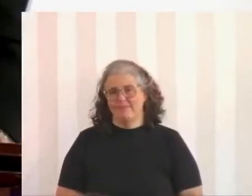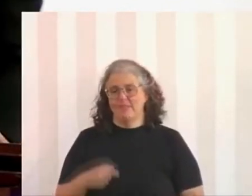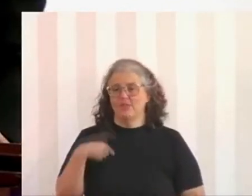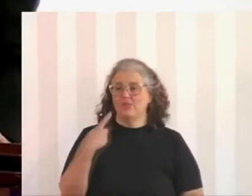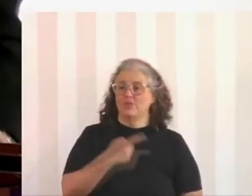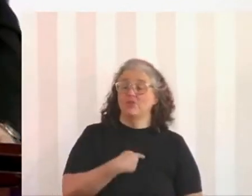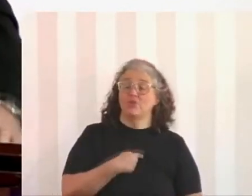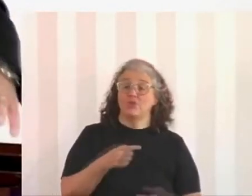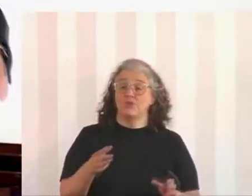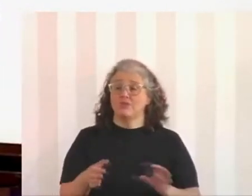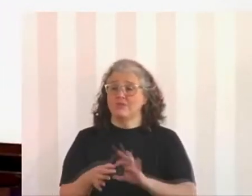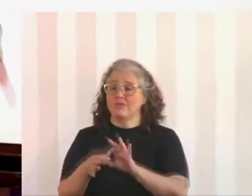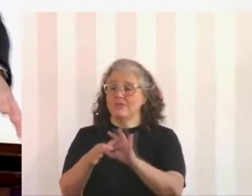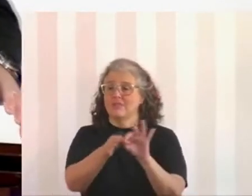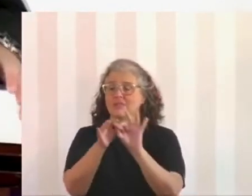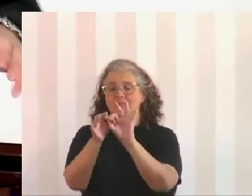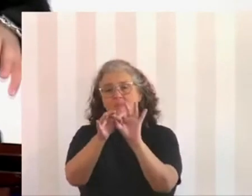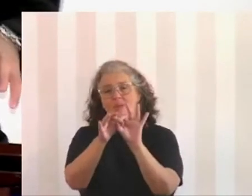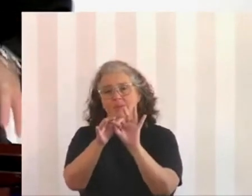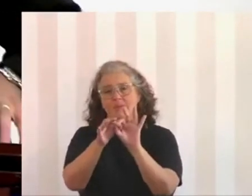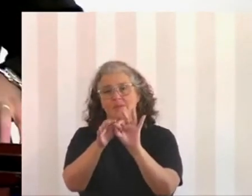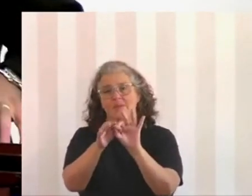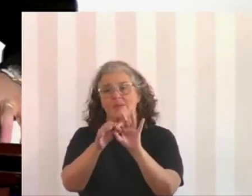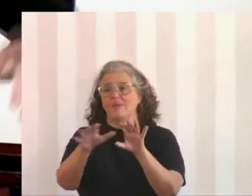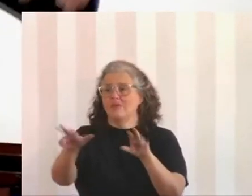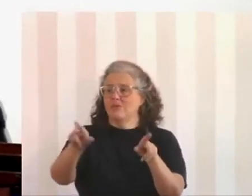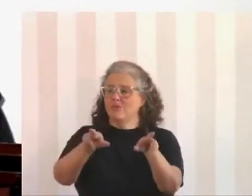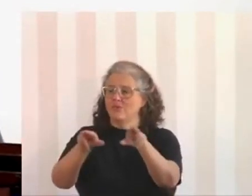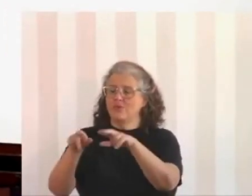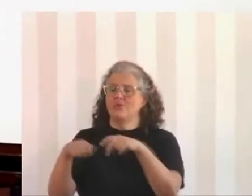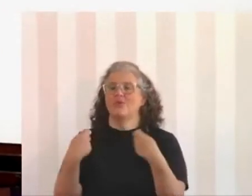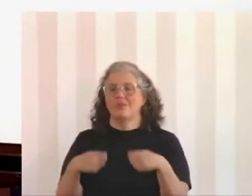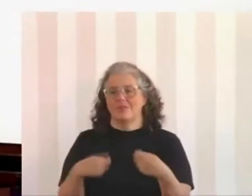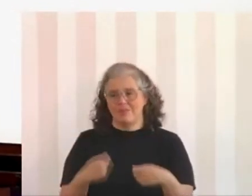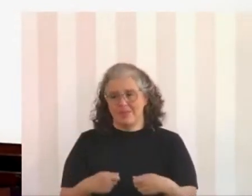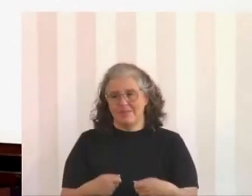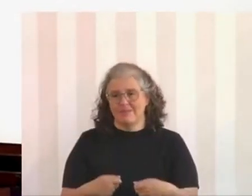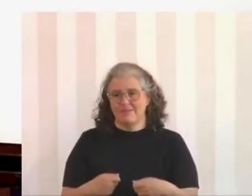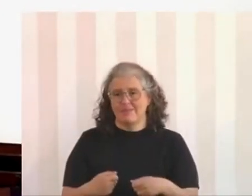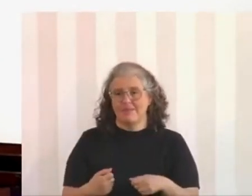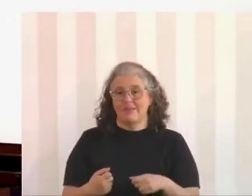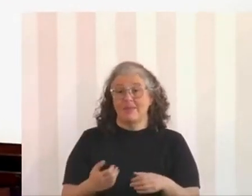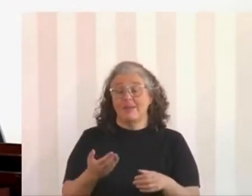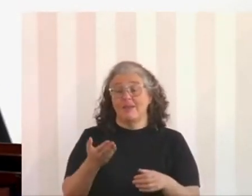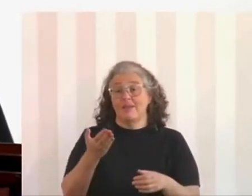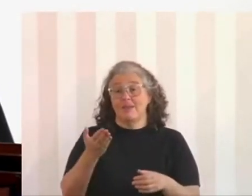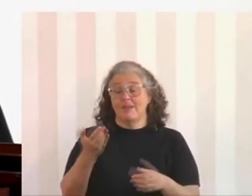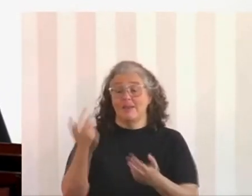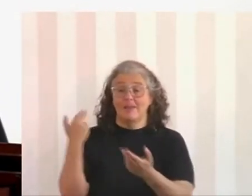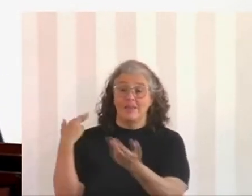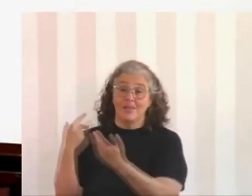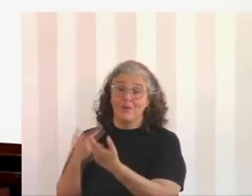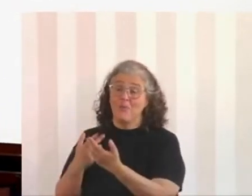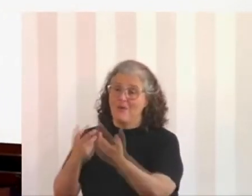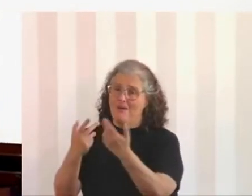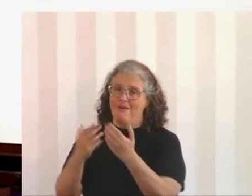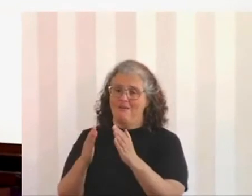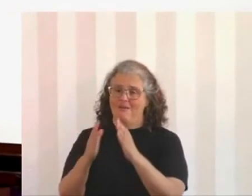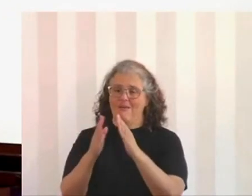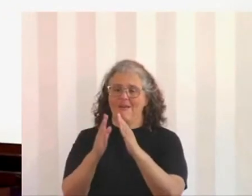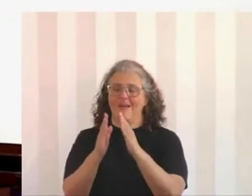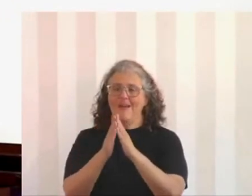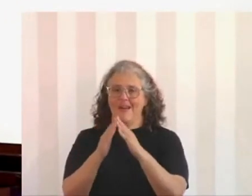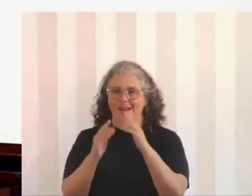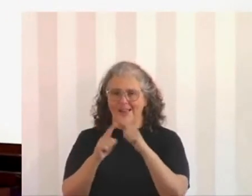somos irmãos que devemos ser a semelhança daquela igreja. Lembra da igreja lá de Atos? A igreja